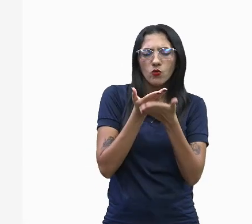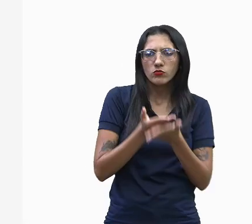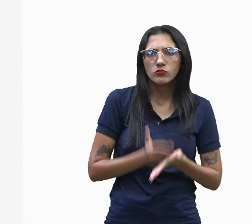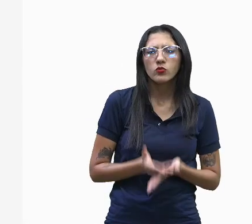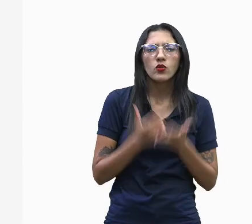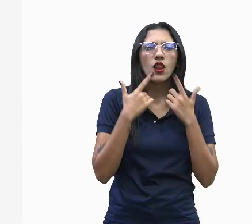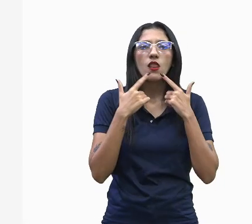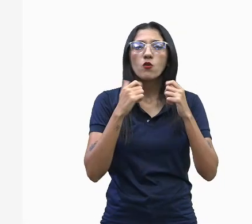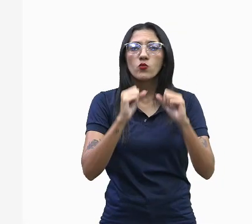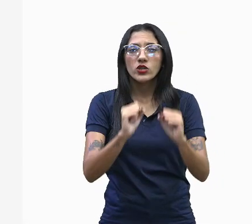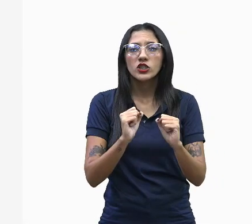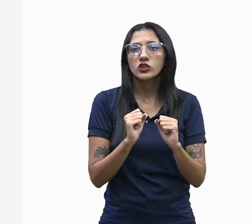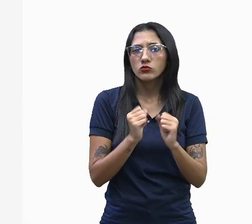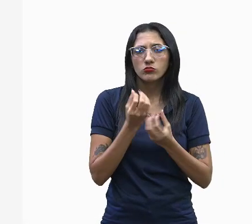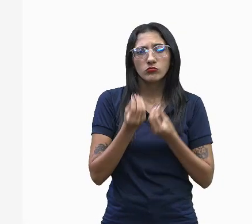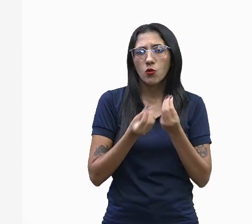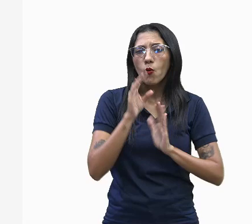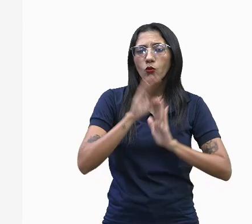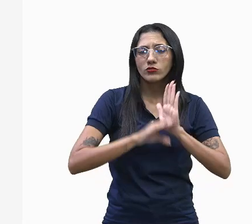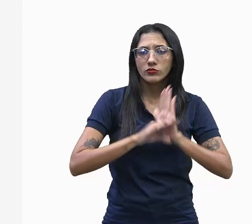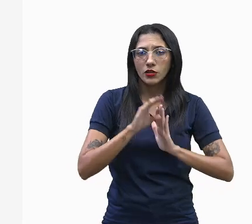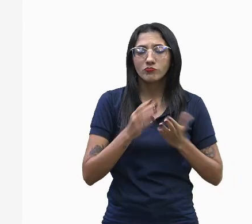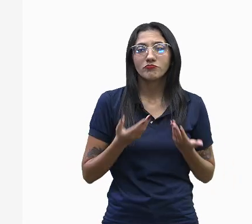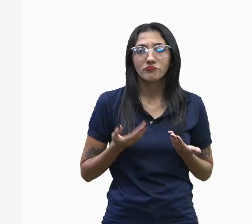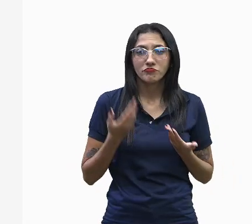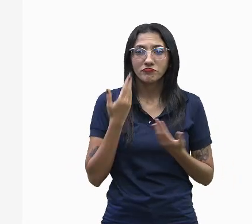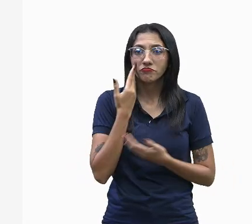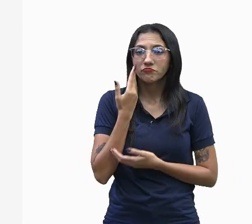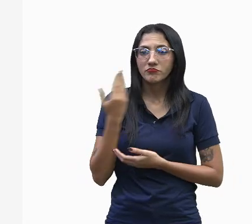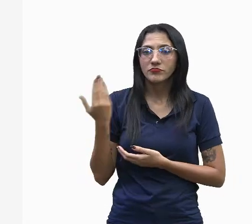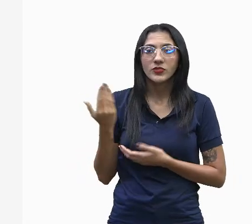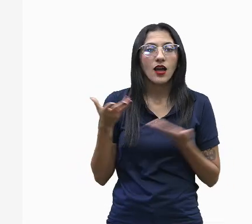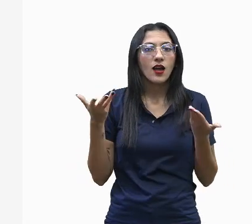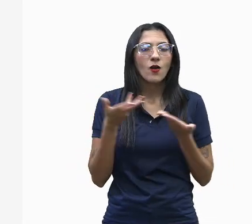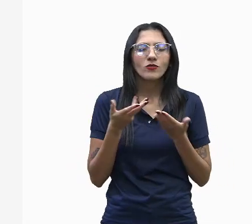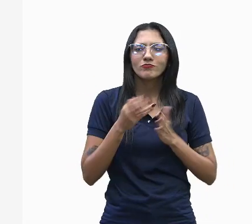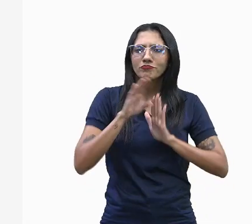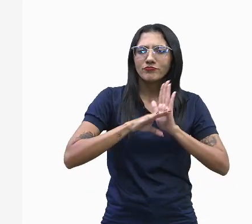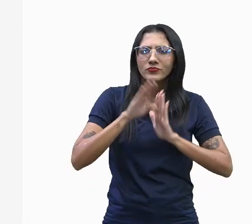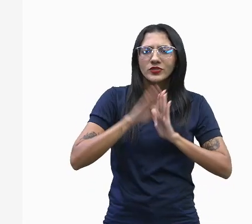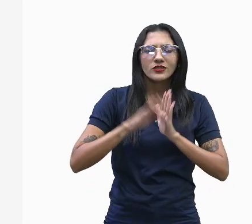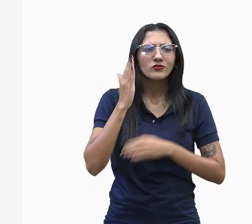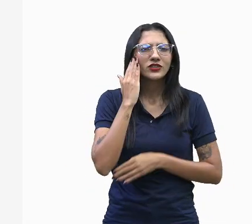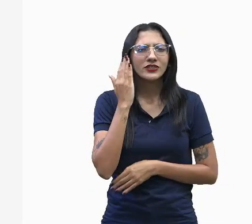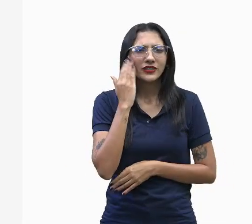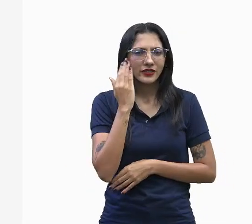a intertextualidade? Então, vamos lá conhecer o conceito de